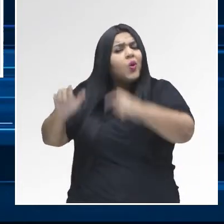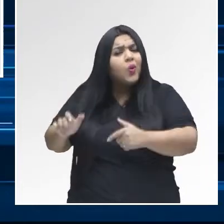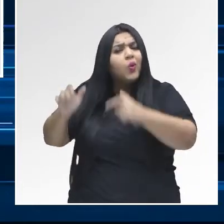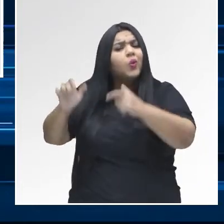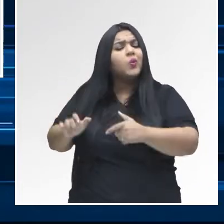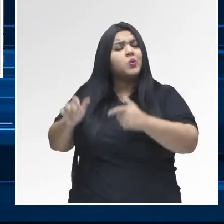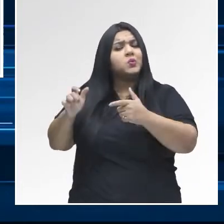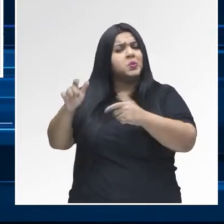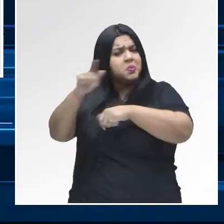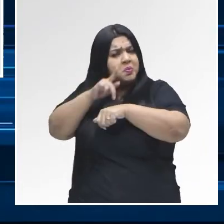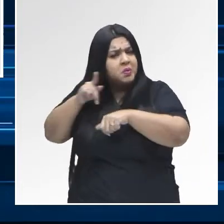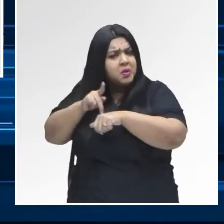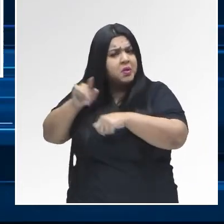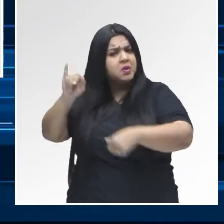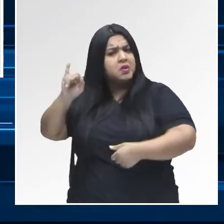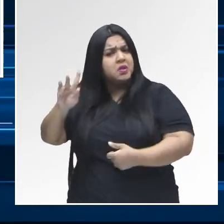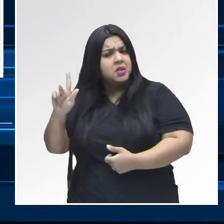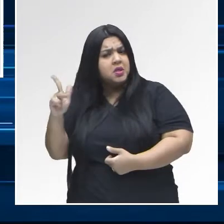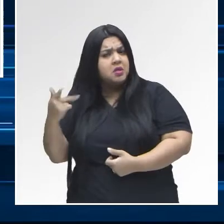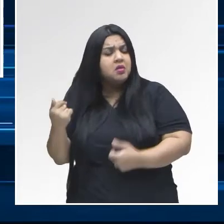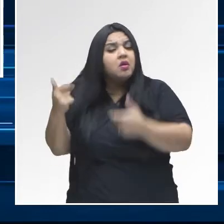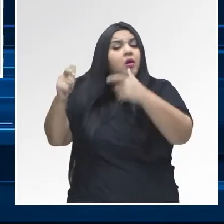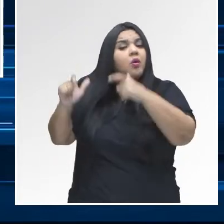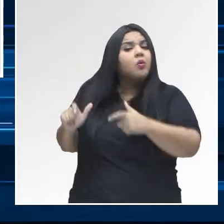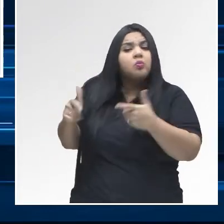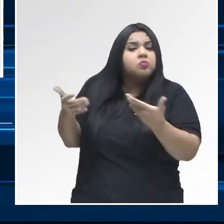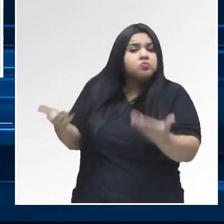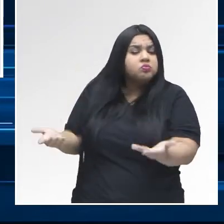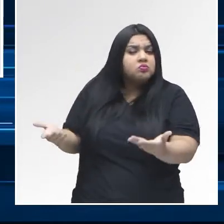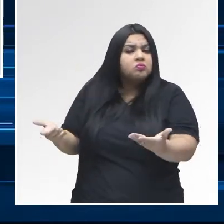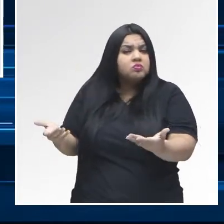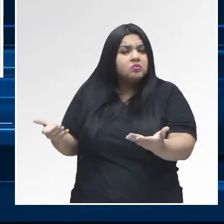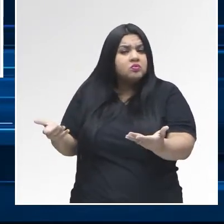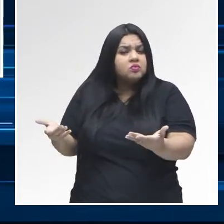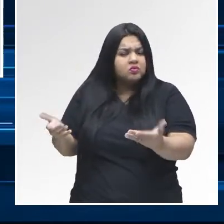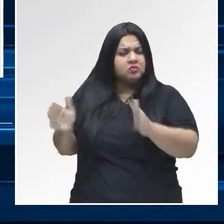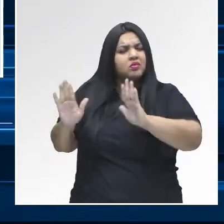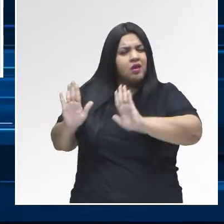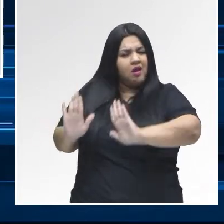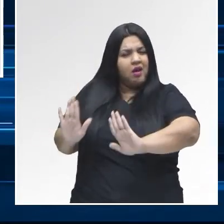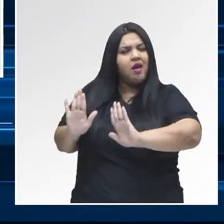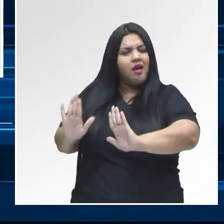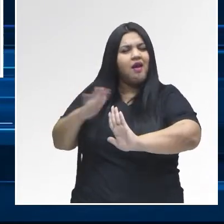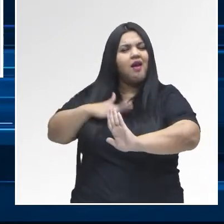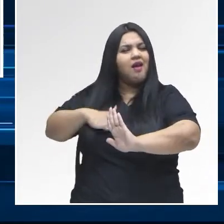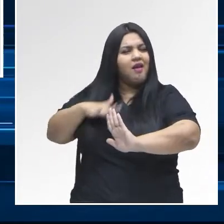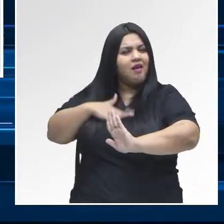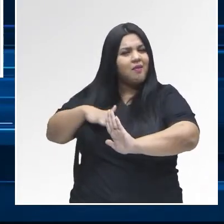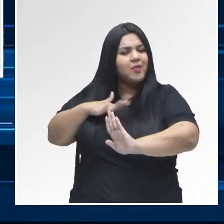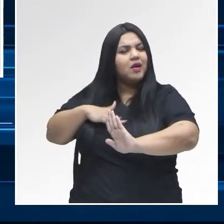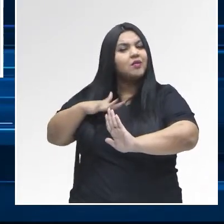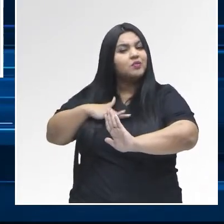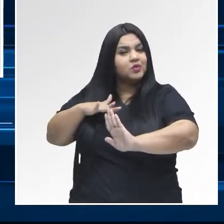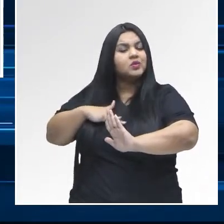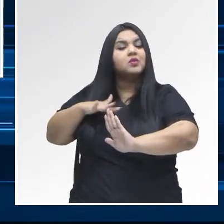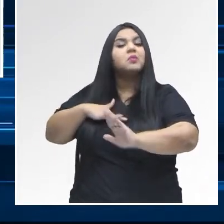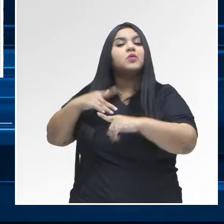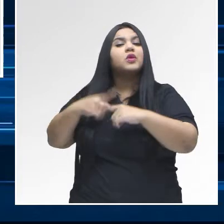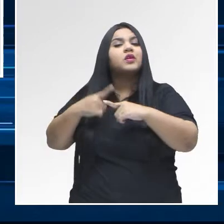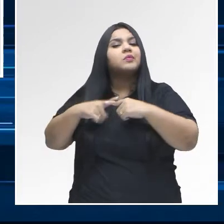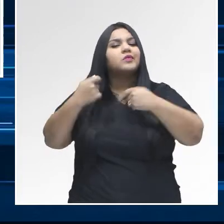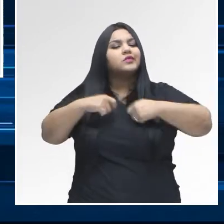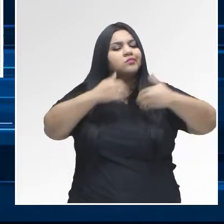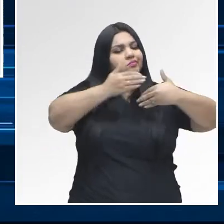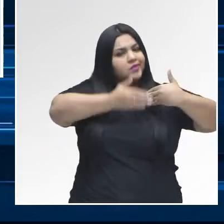algum país? Pausa, tá? Não vamos nos alvoroçar agora, porque nós temos que entender passo a